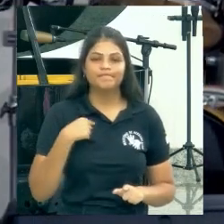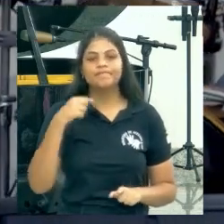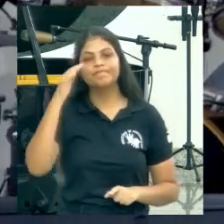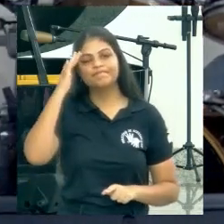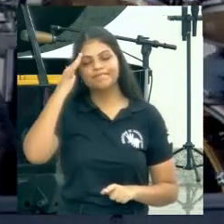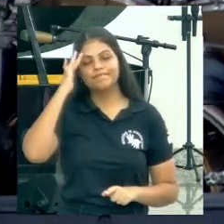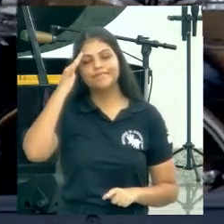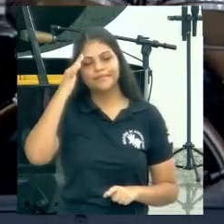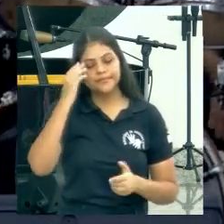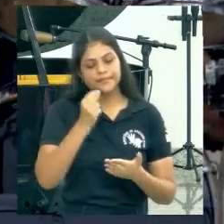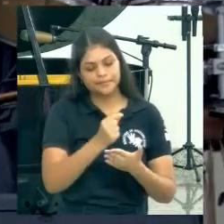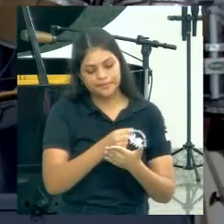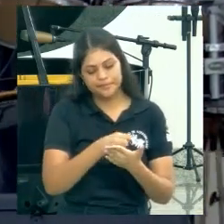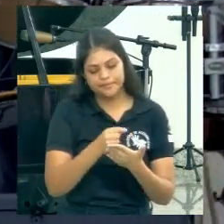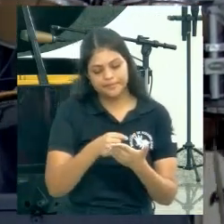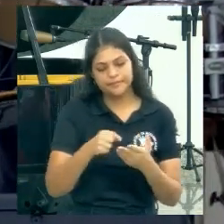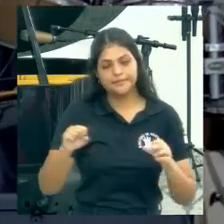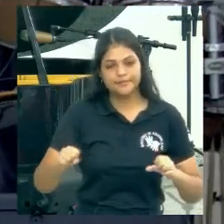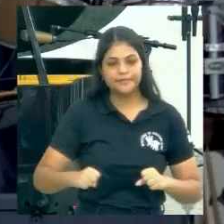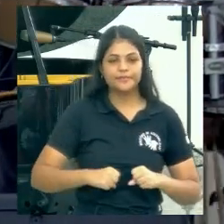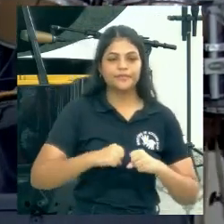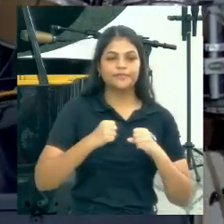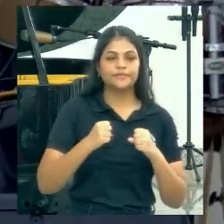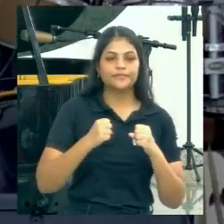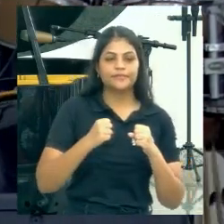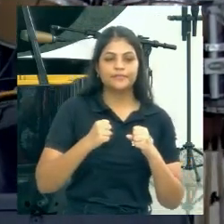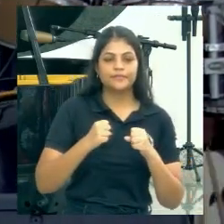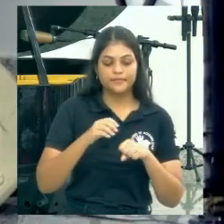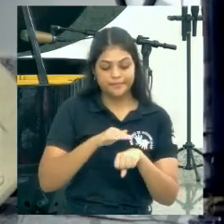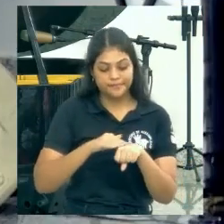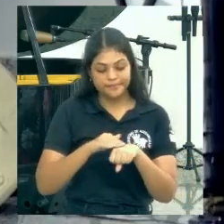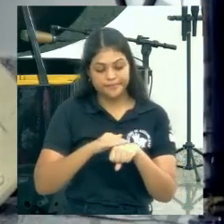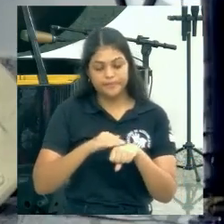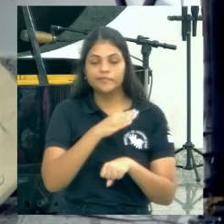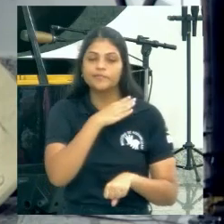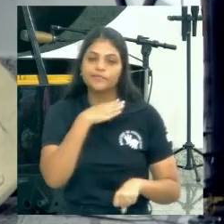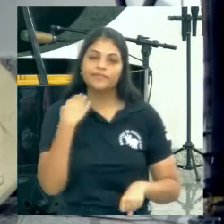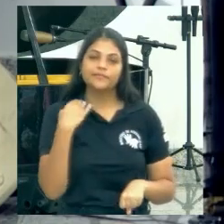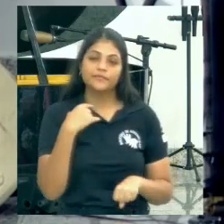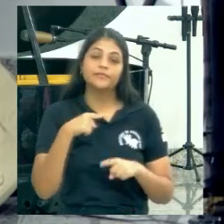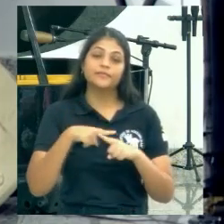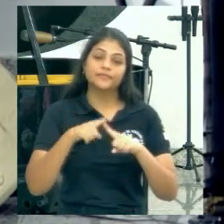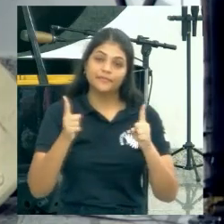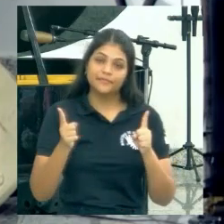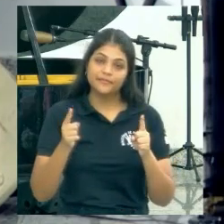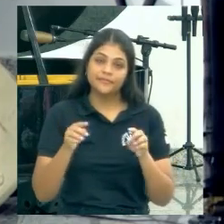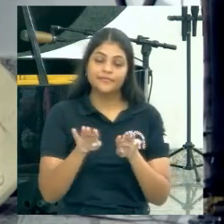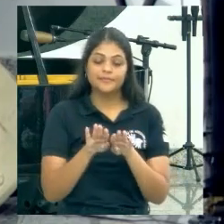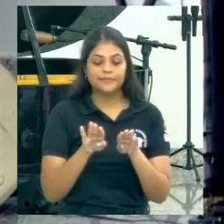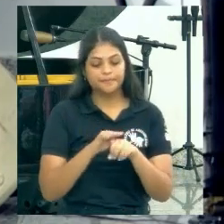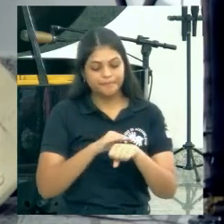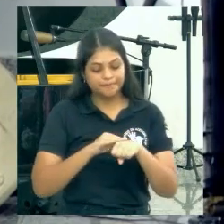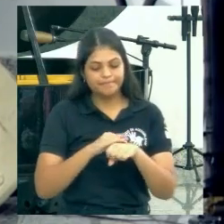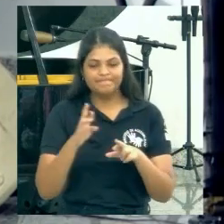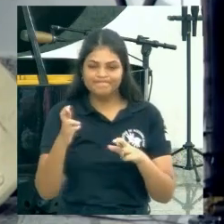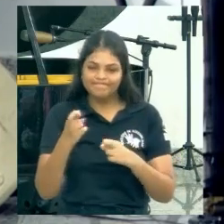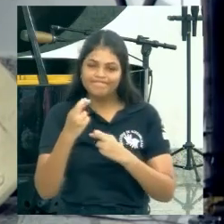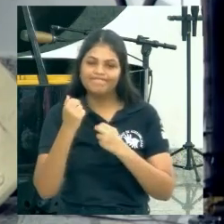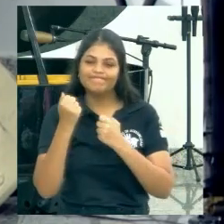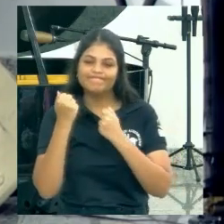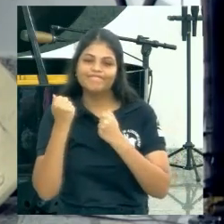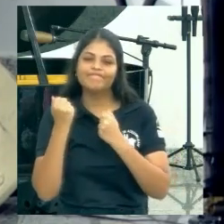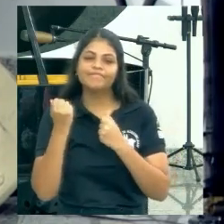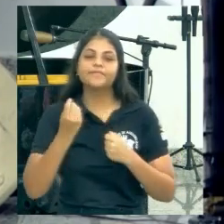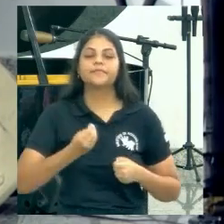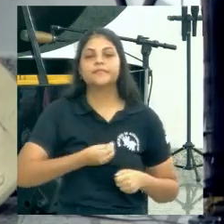são assim. Podem ser mensageiras de morte, mas também podem ser mensageiras de esperança e de